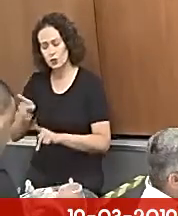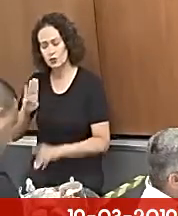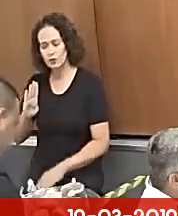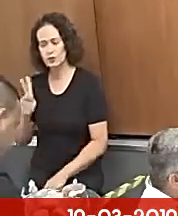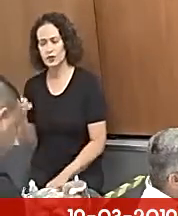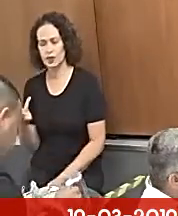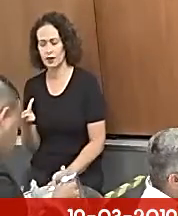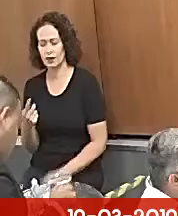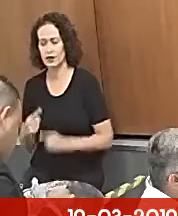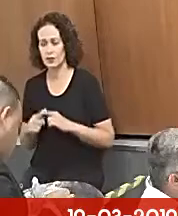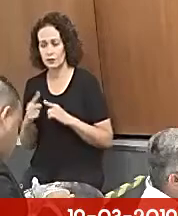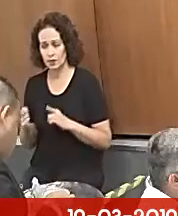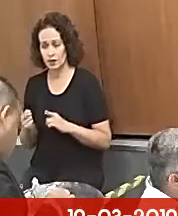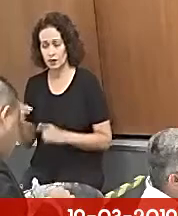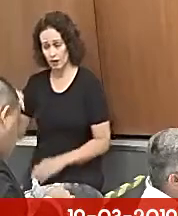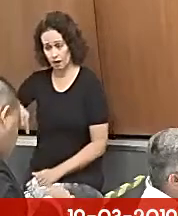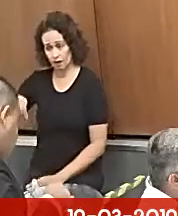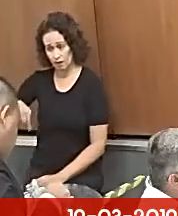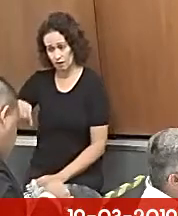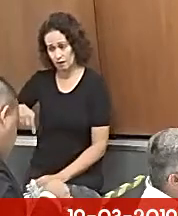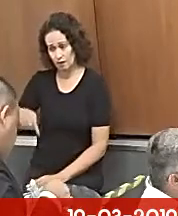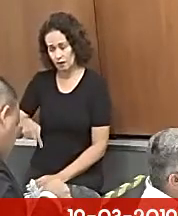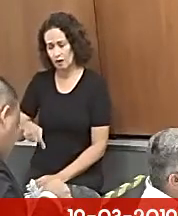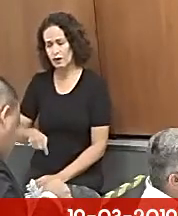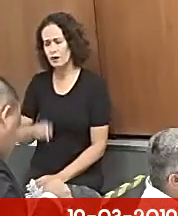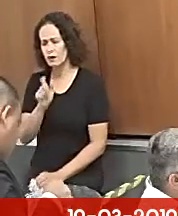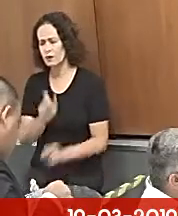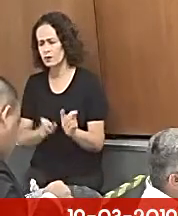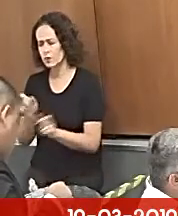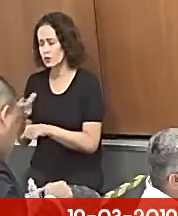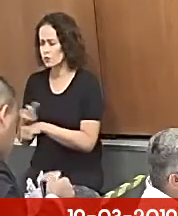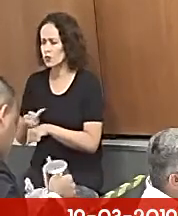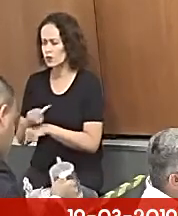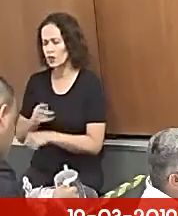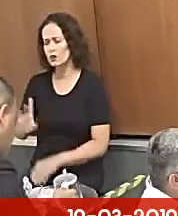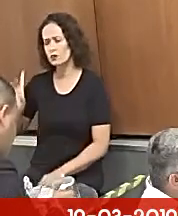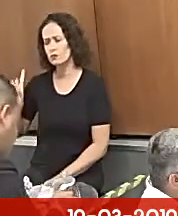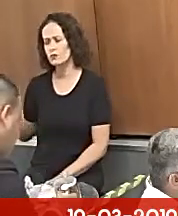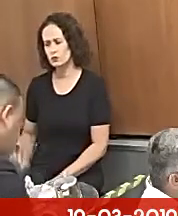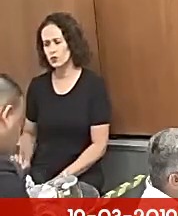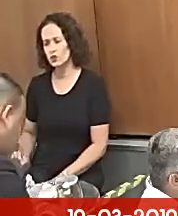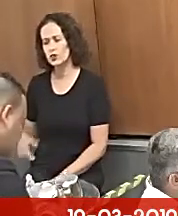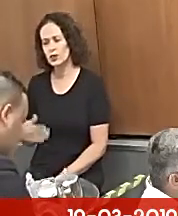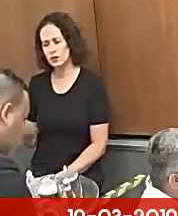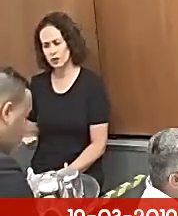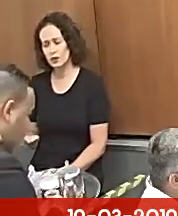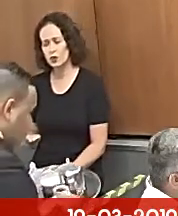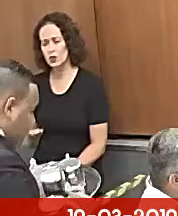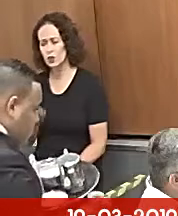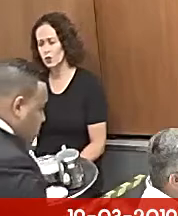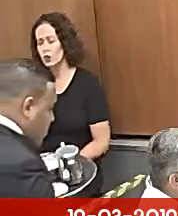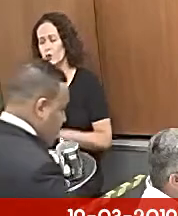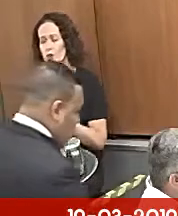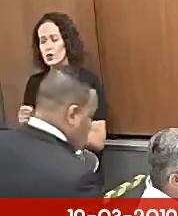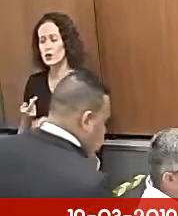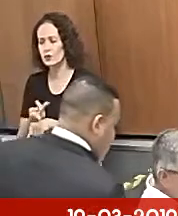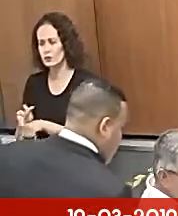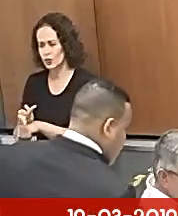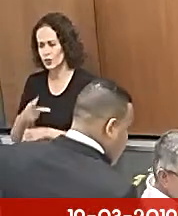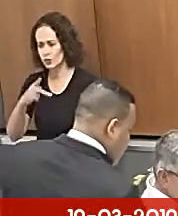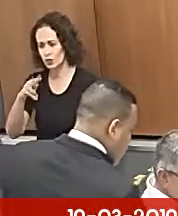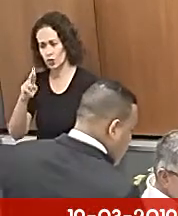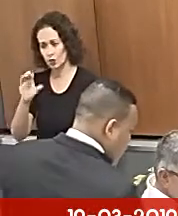em belo horizonte a maior parte dos belo horizontinos quando vamos fazer um procurar os seus direitos de consumidor eles procuram o procon